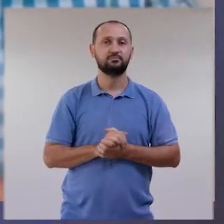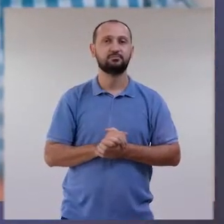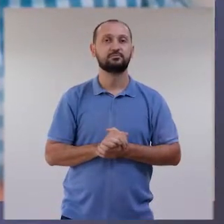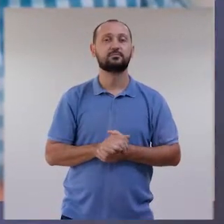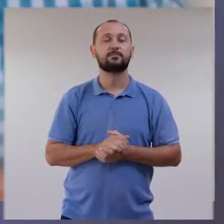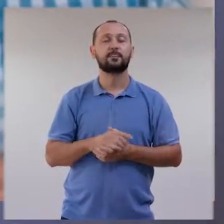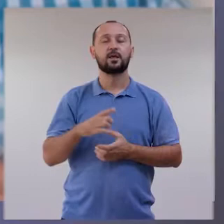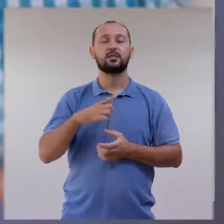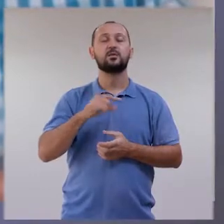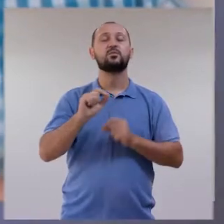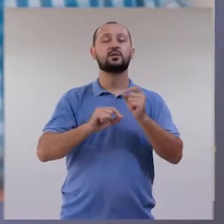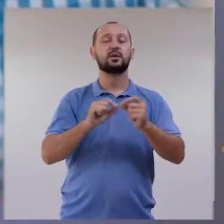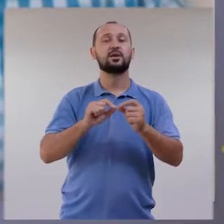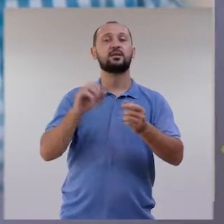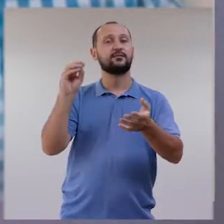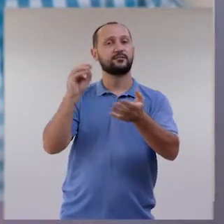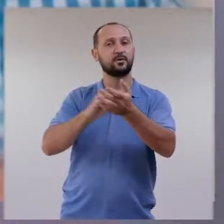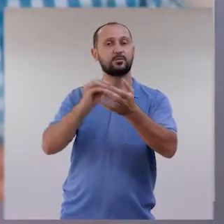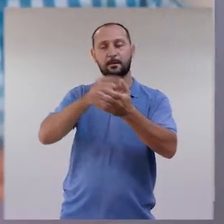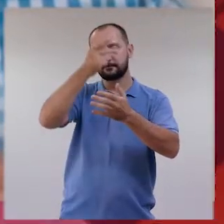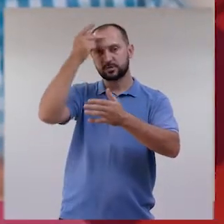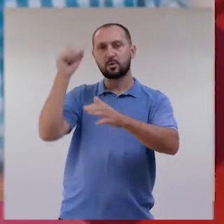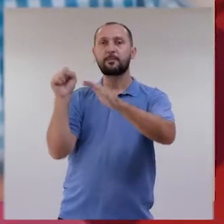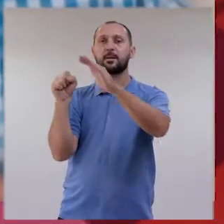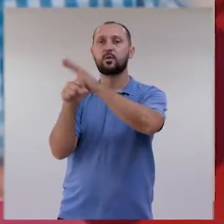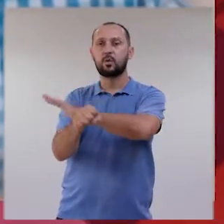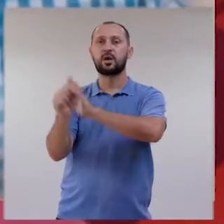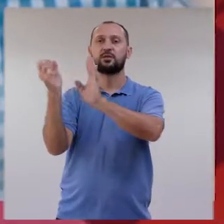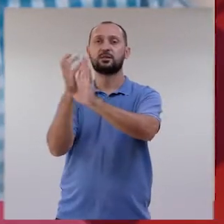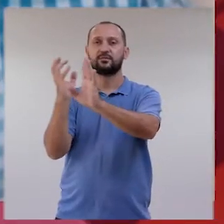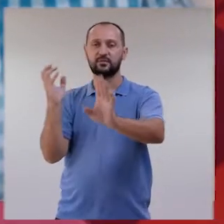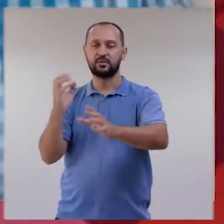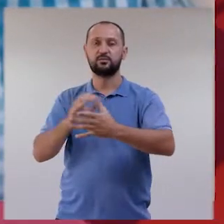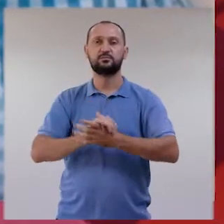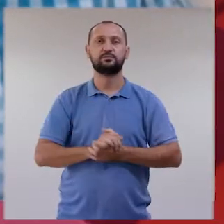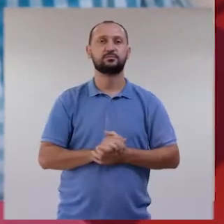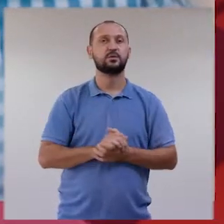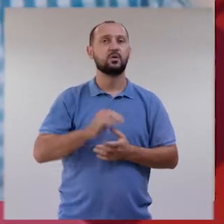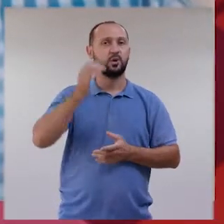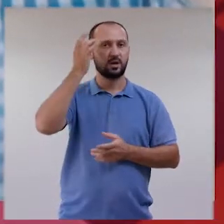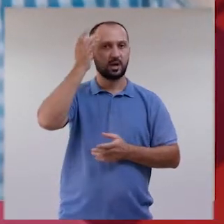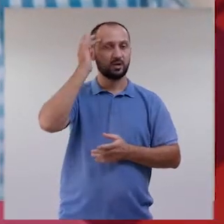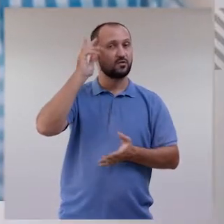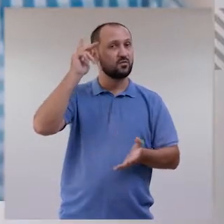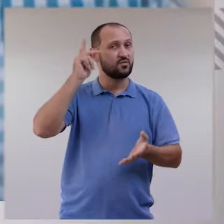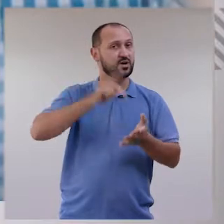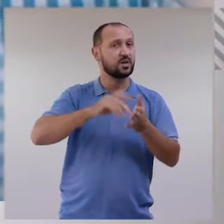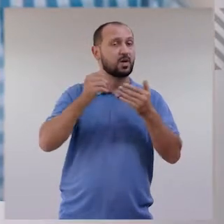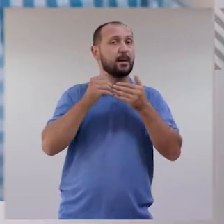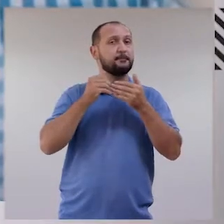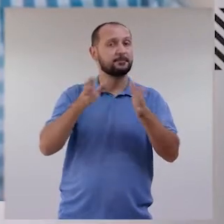existe também uma subnotificação das pessoas que precisam de um transplante. Eu creio que quando realmente abrir